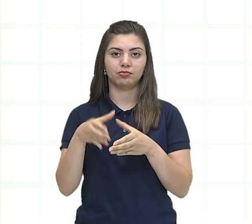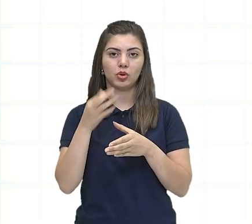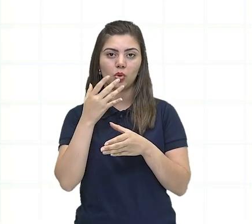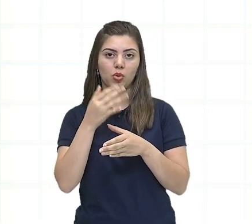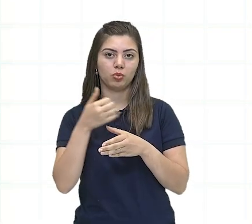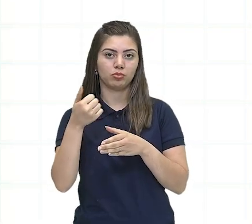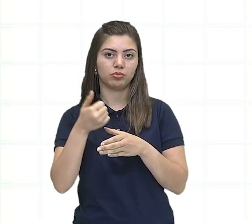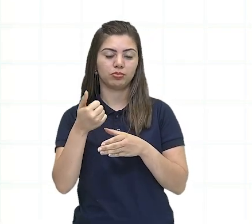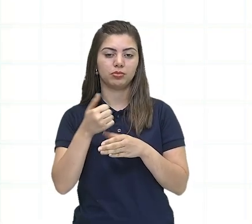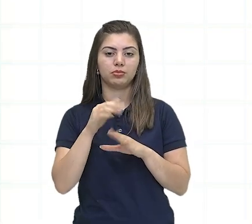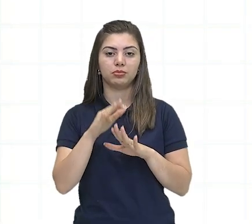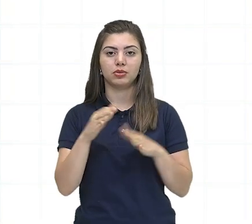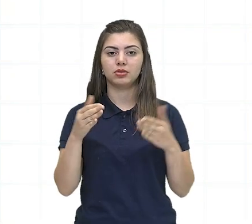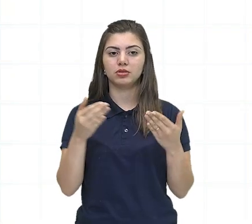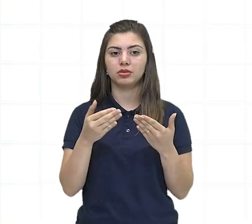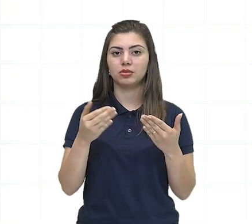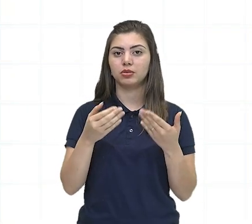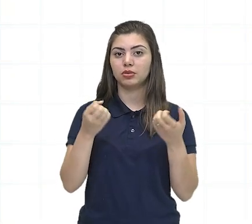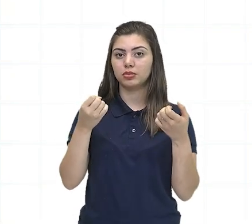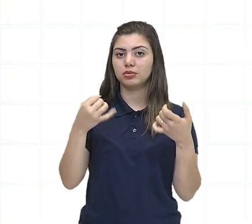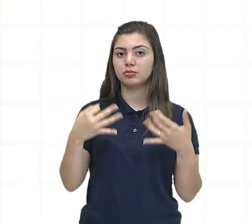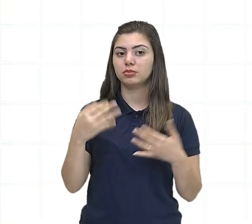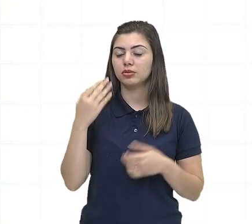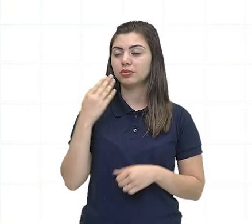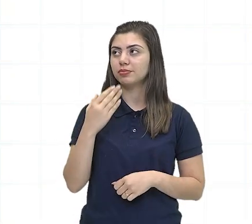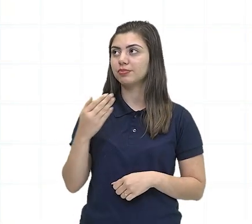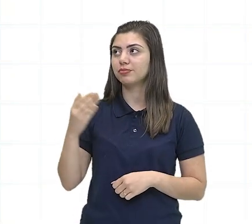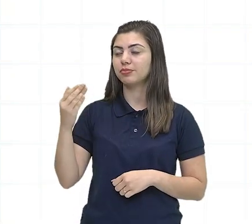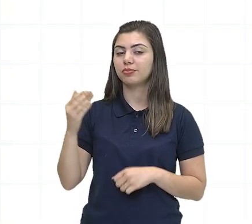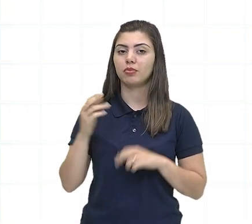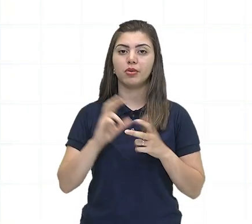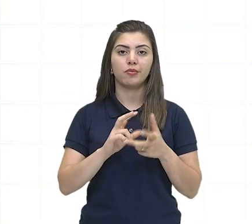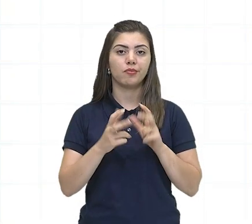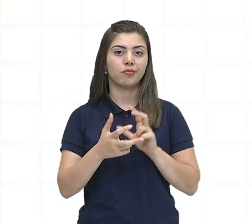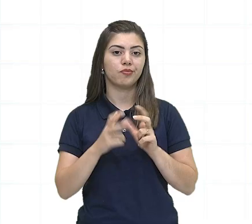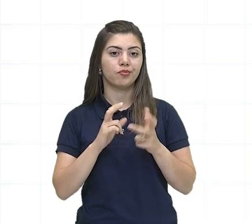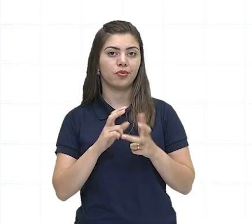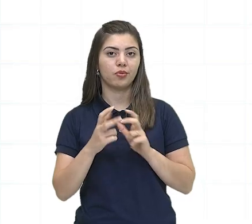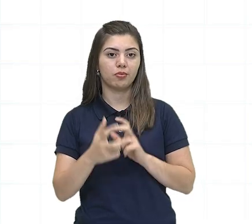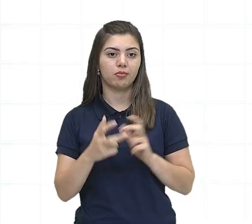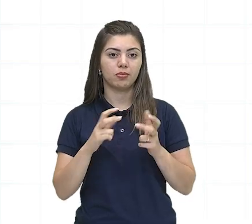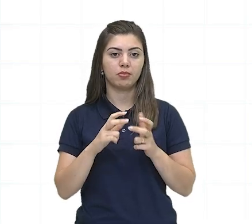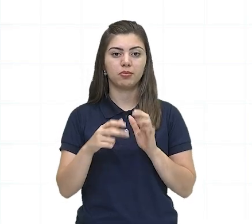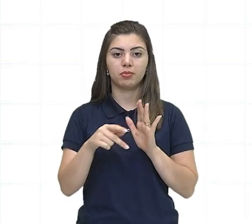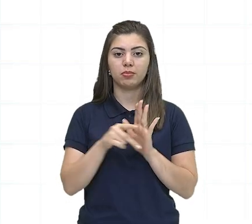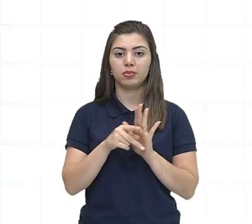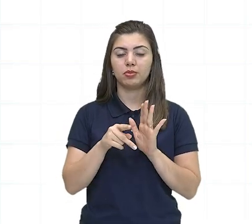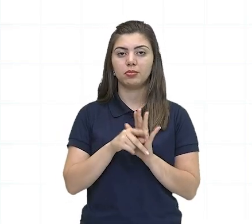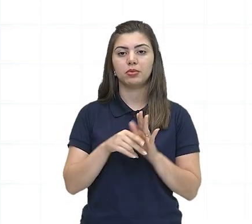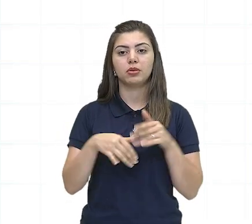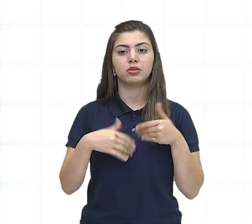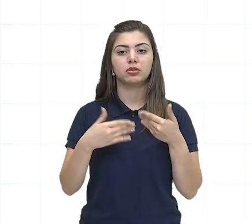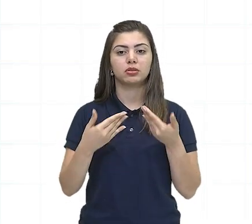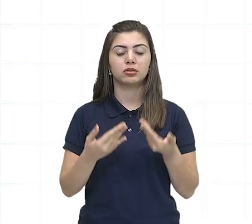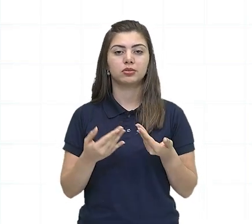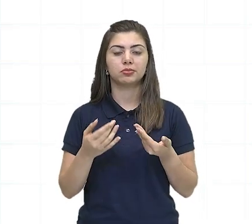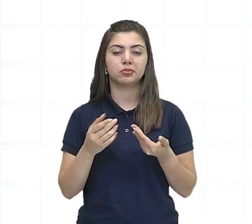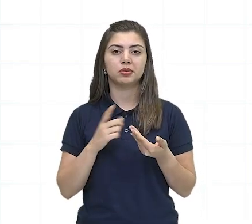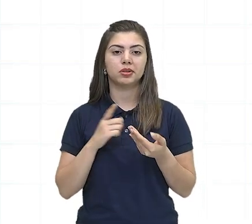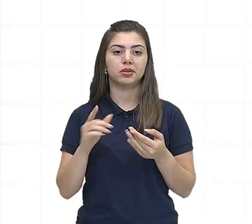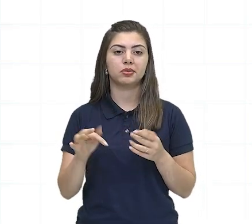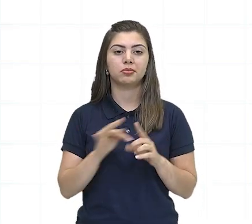Agora, nós vamos falar sobre a forma. A forma dos objetos responde a uma causa